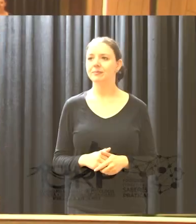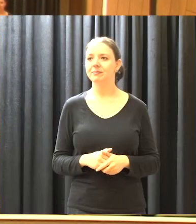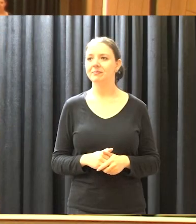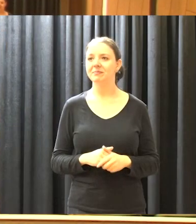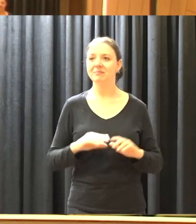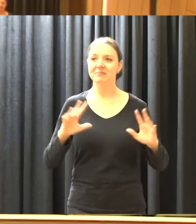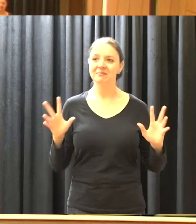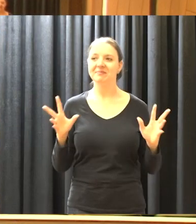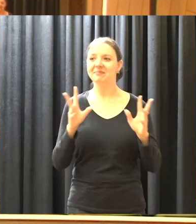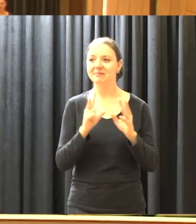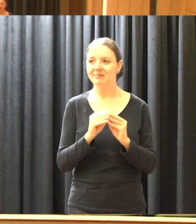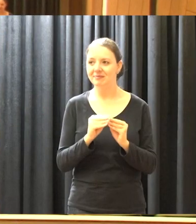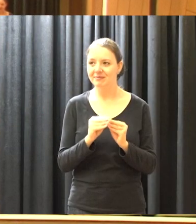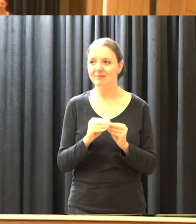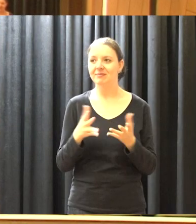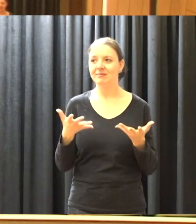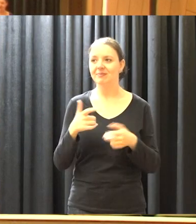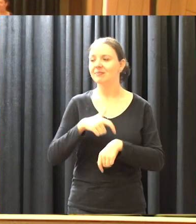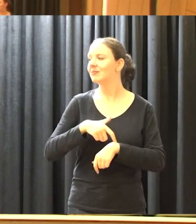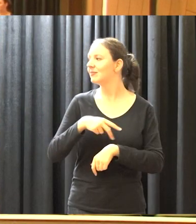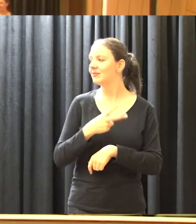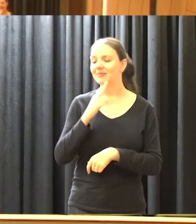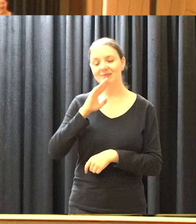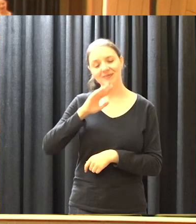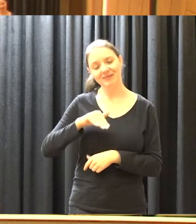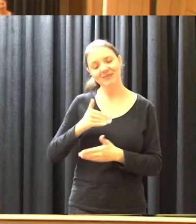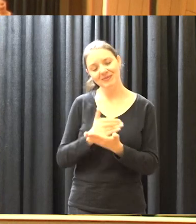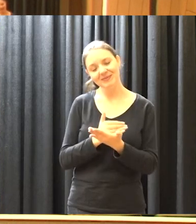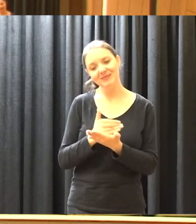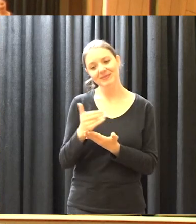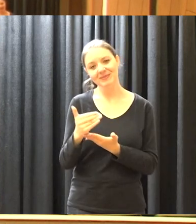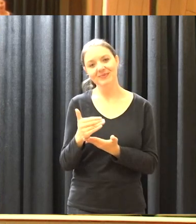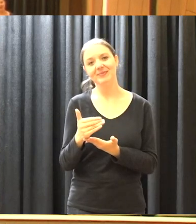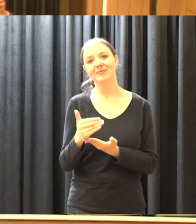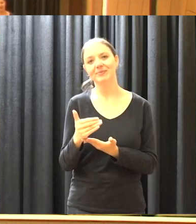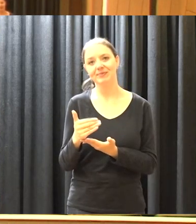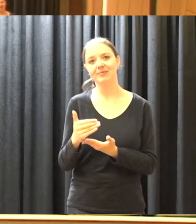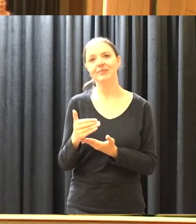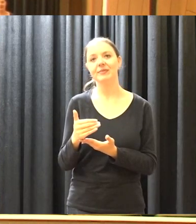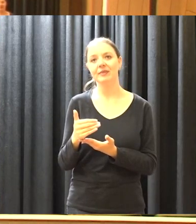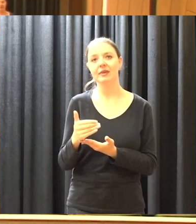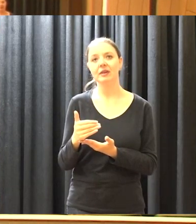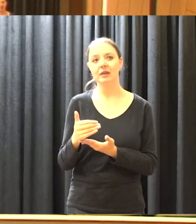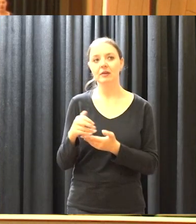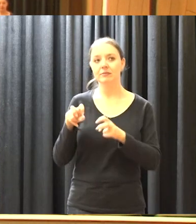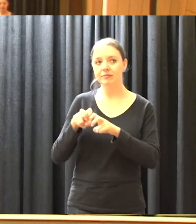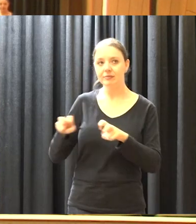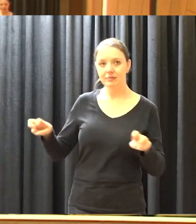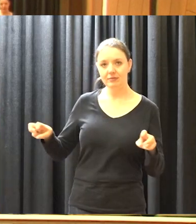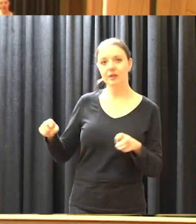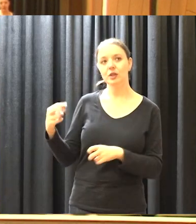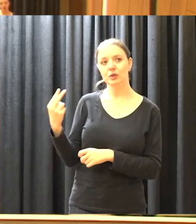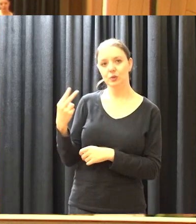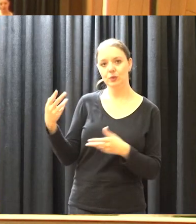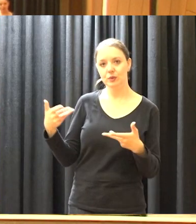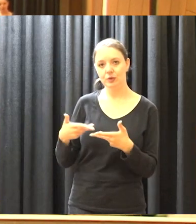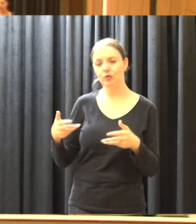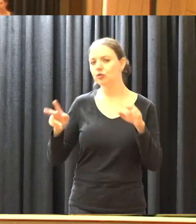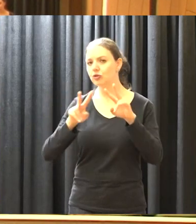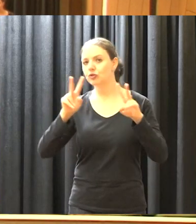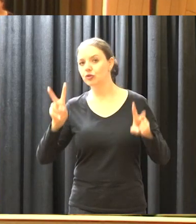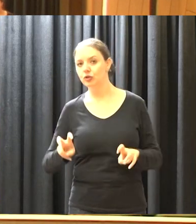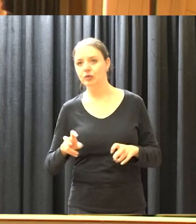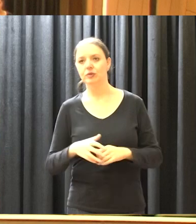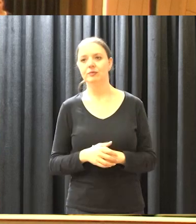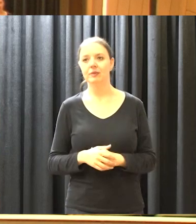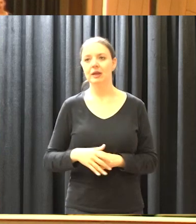Enfim, agora sem mais delongas, já são 2 horas, então a gente inicia a formação da segunda mesa de hoje, intitulada